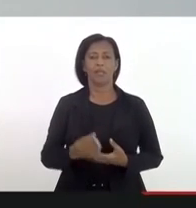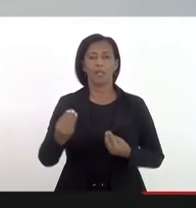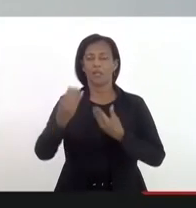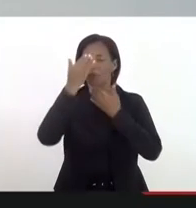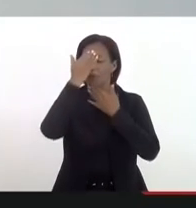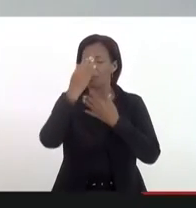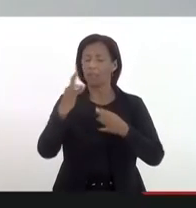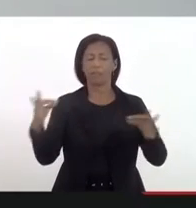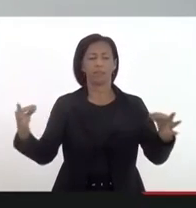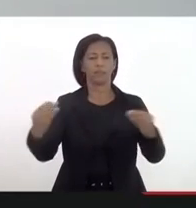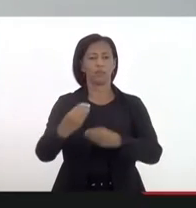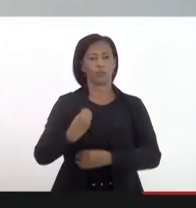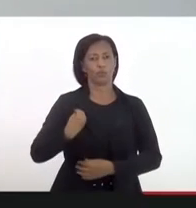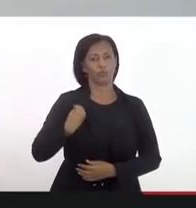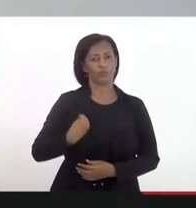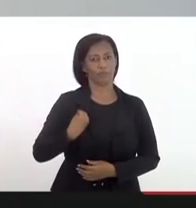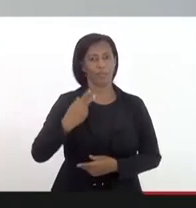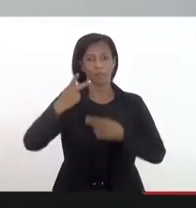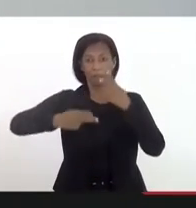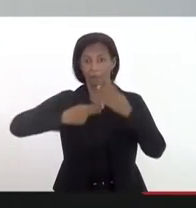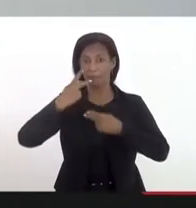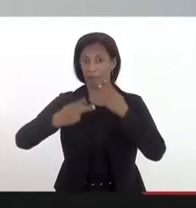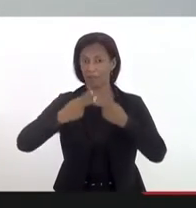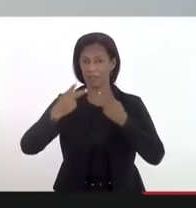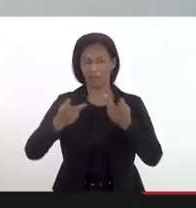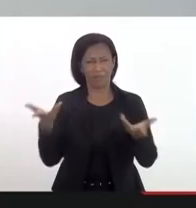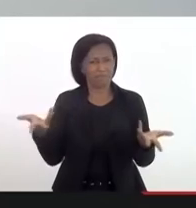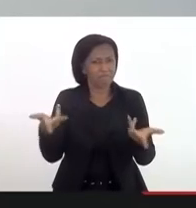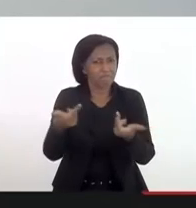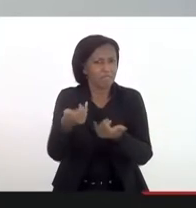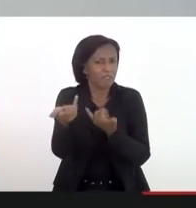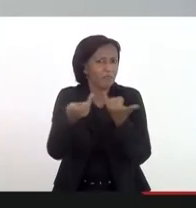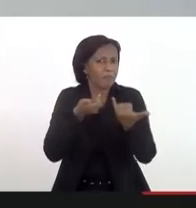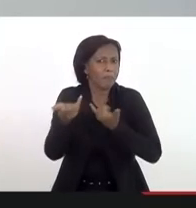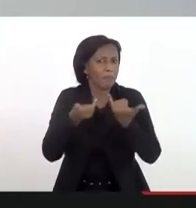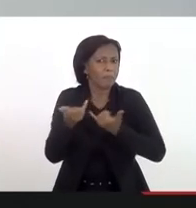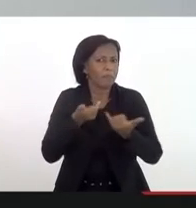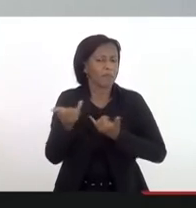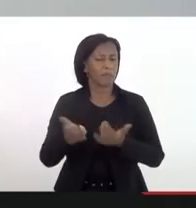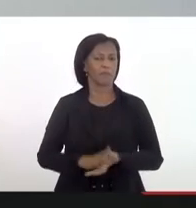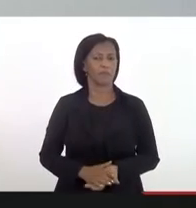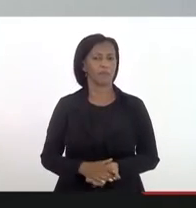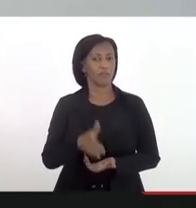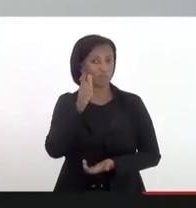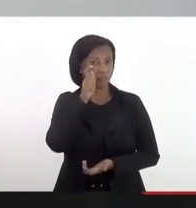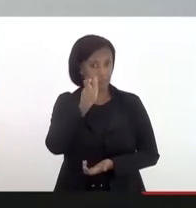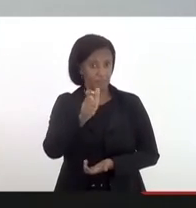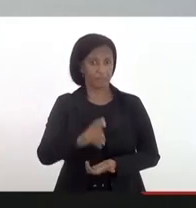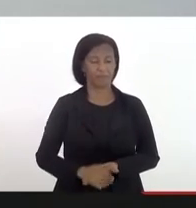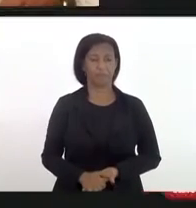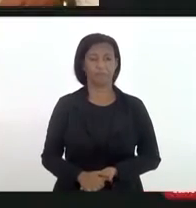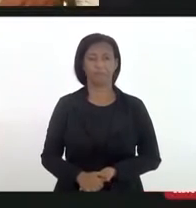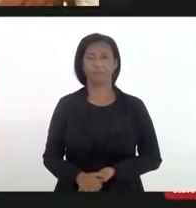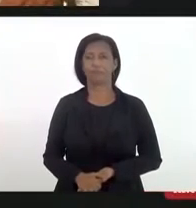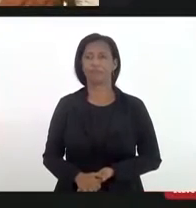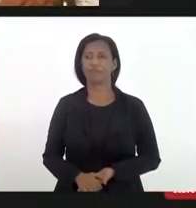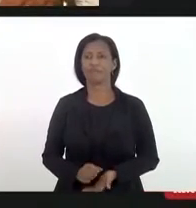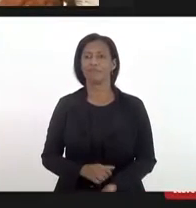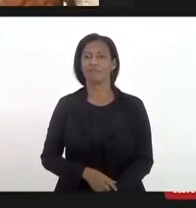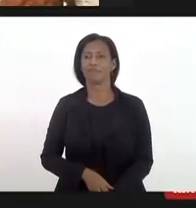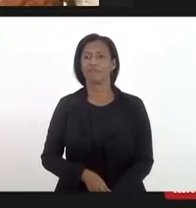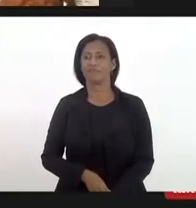pelas contribuições, pelas falas tão ricas de informações e pontos de vista bem interessantes. Bom,